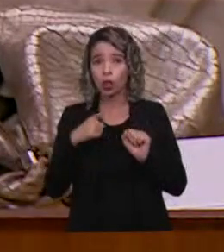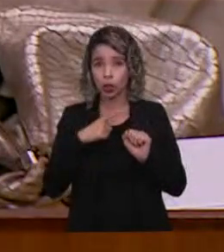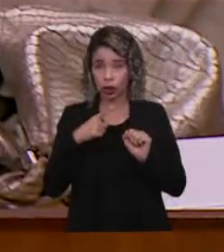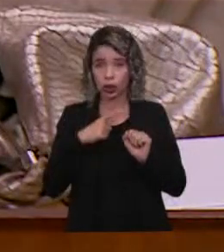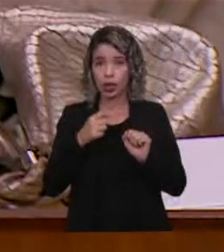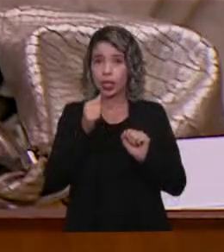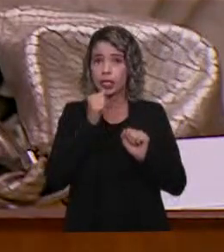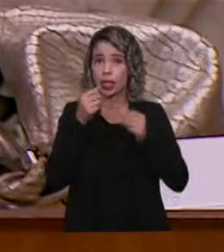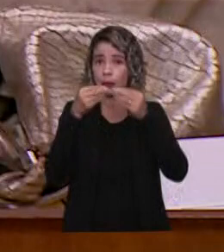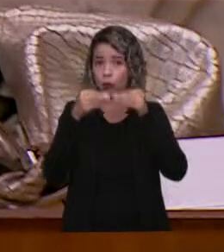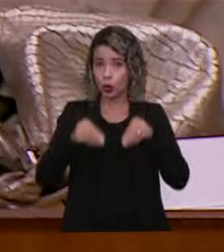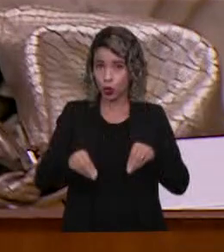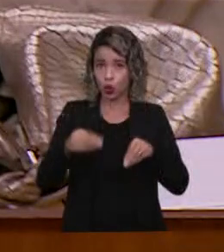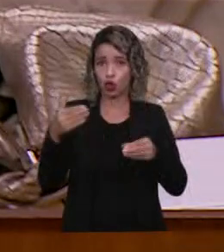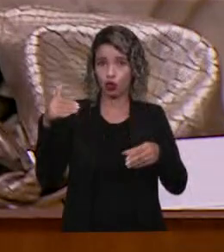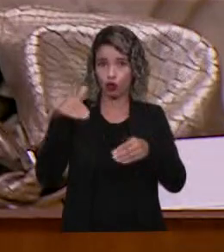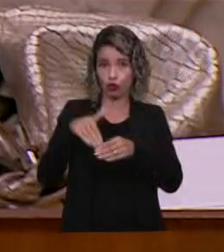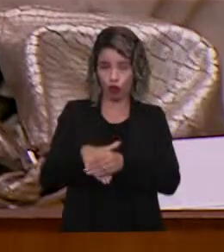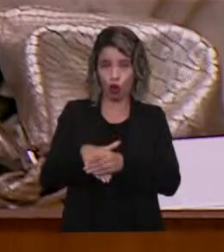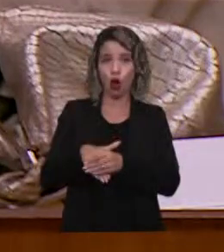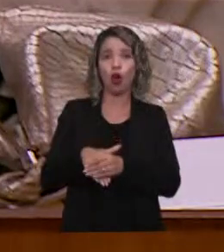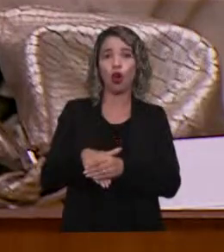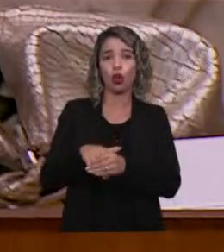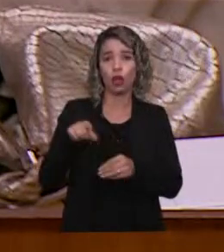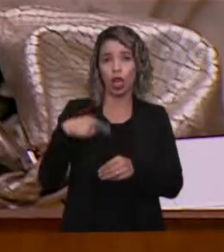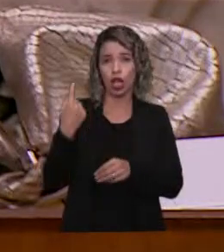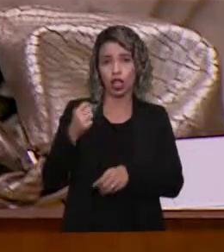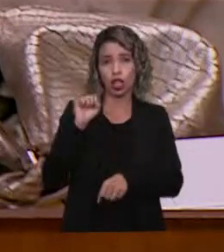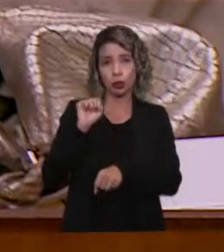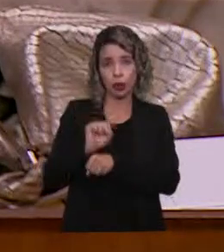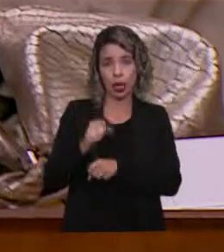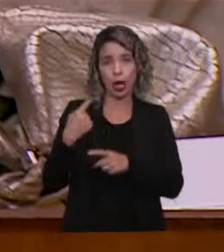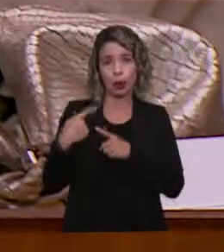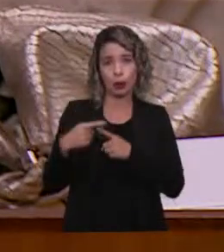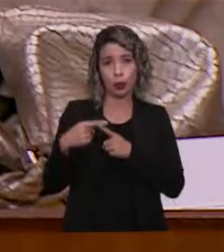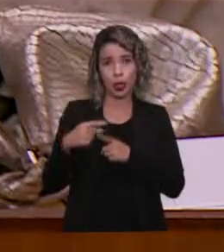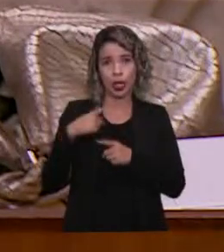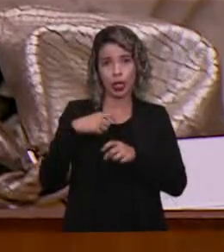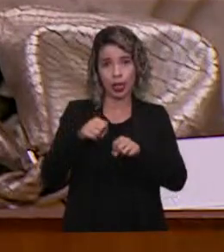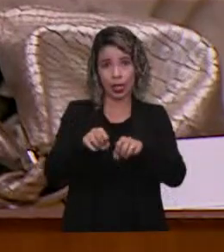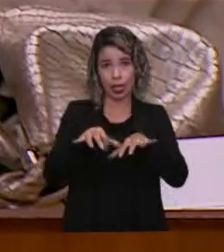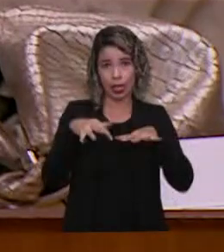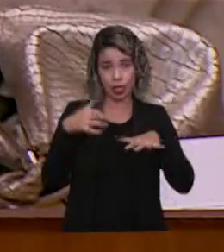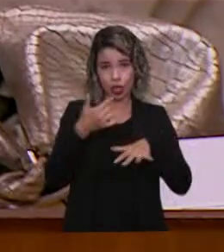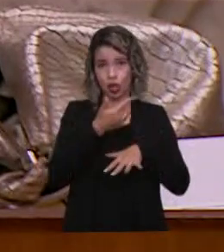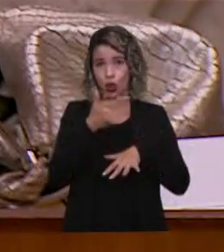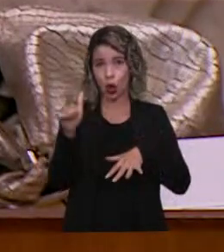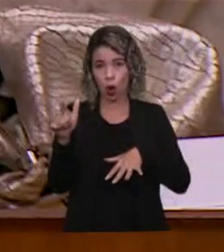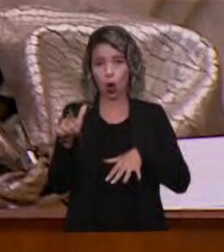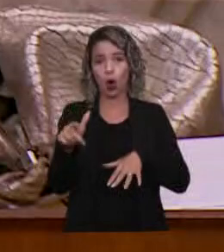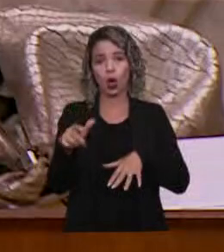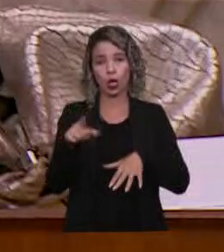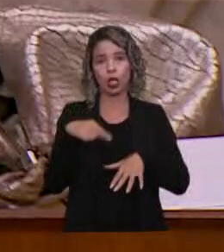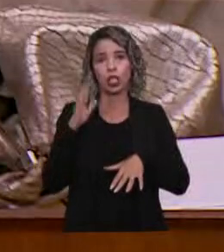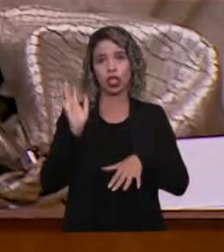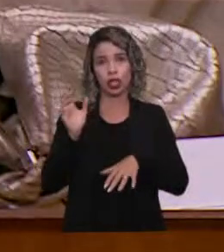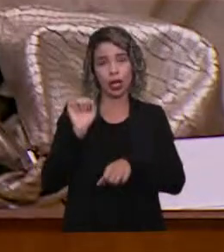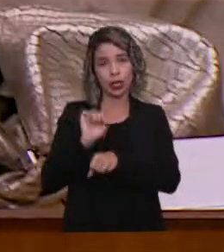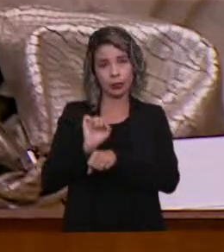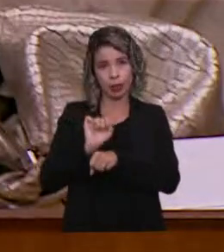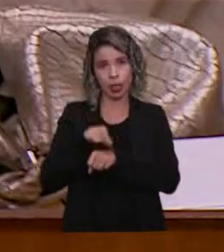sem prejuízo ao voto, de nós suspendermos, porque todos temos audiências, né, já estão aguardando,